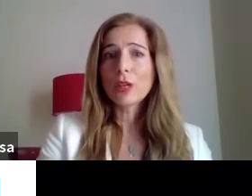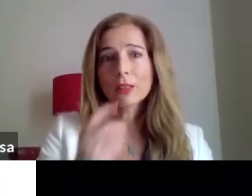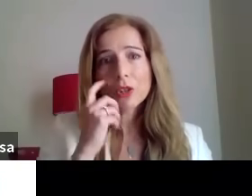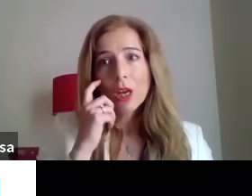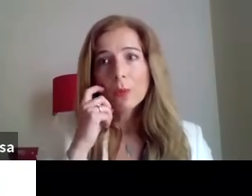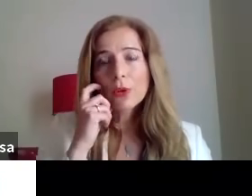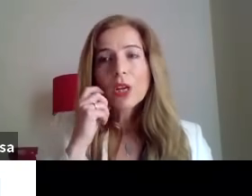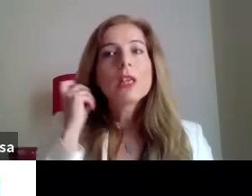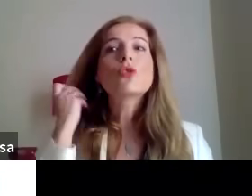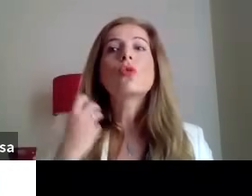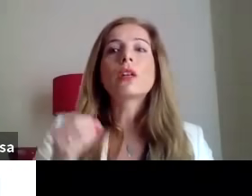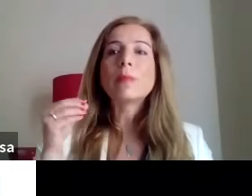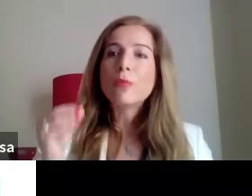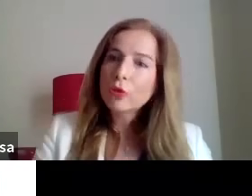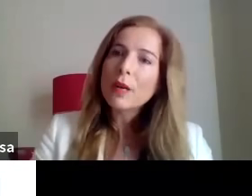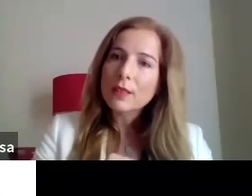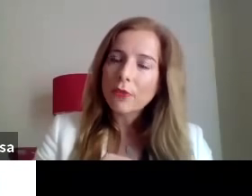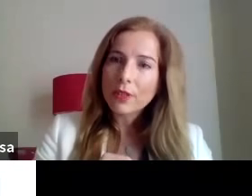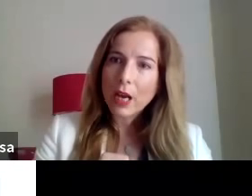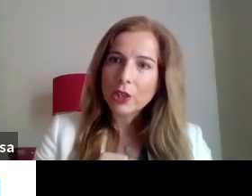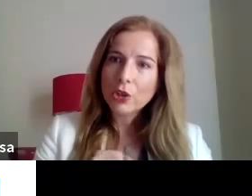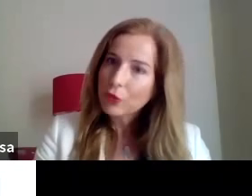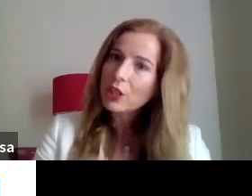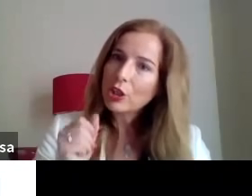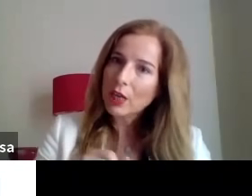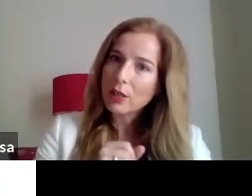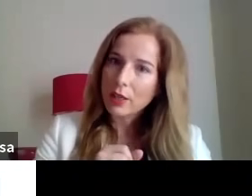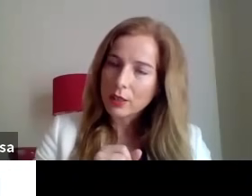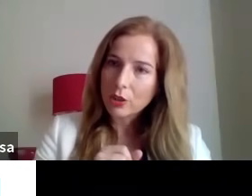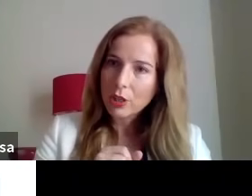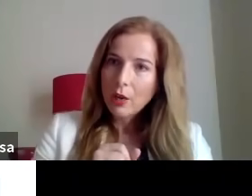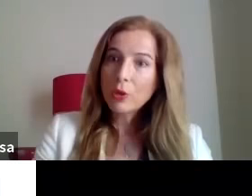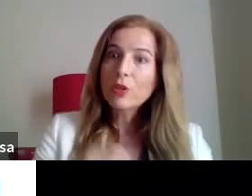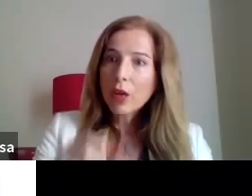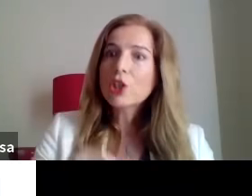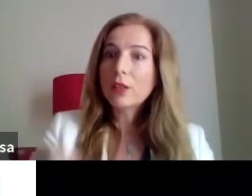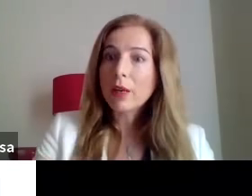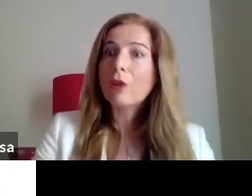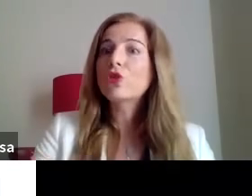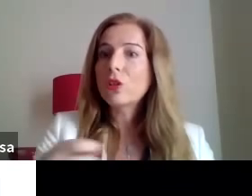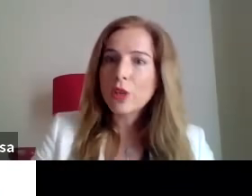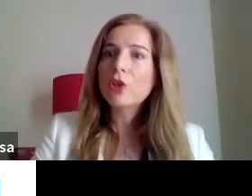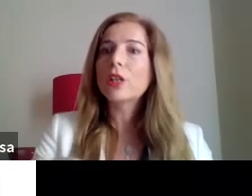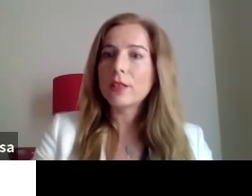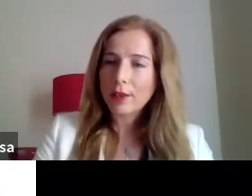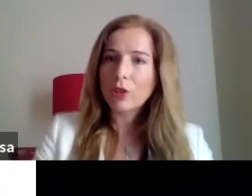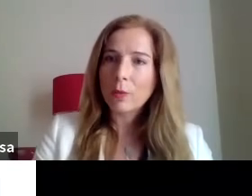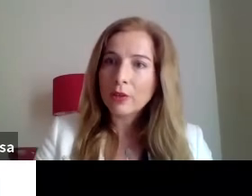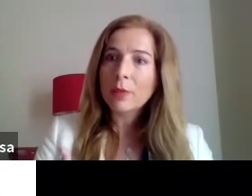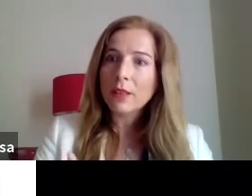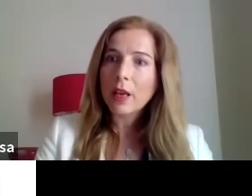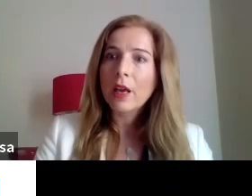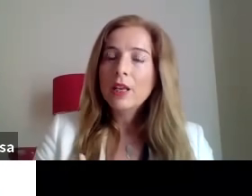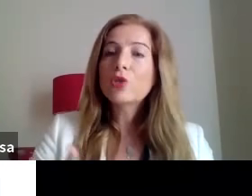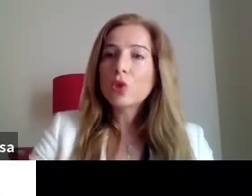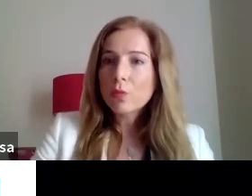Estratégias concretas, pois isto coloca também muito mais ênfase às chefias, às lideranças, porque são elas que também, ao distribuir e organizar o trabalho,